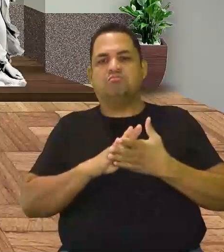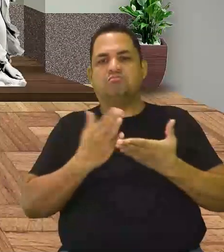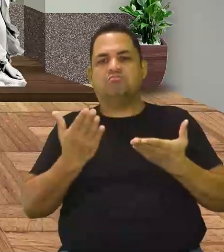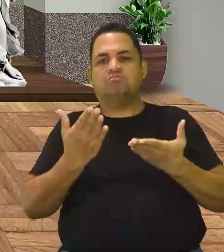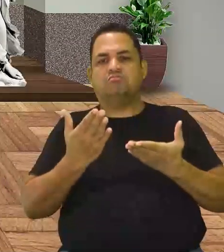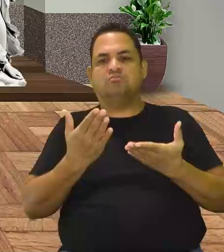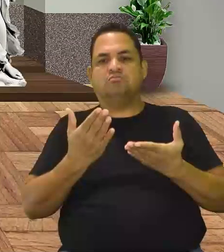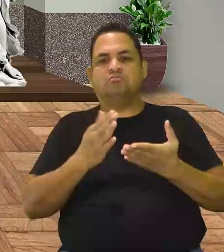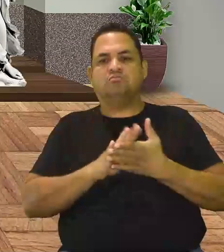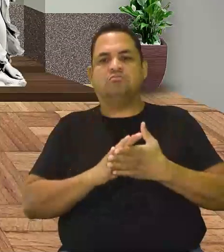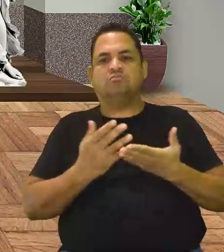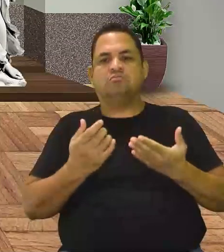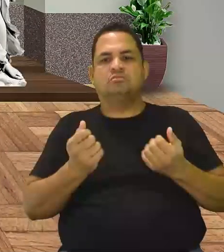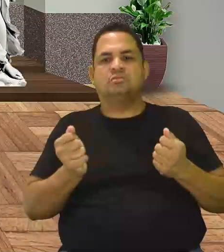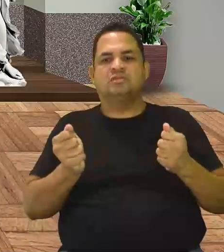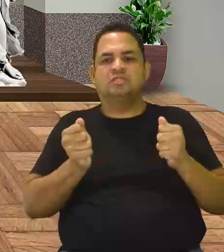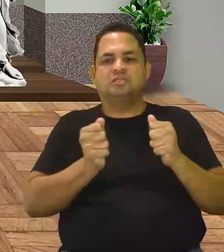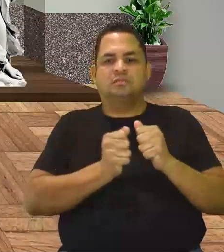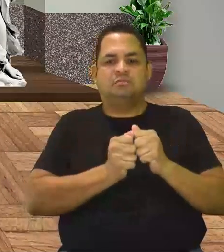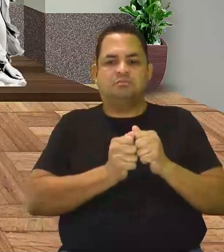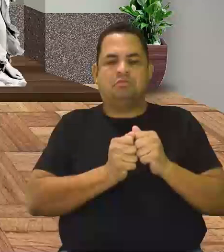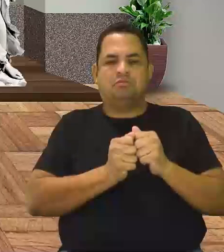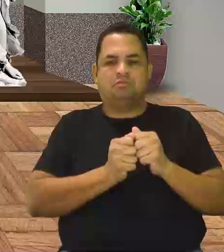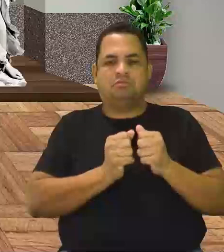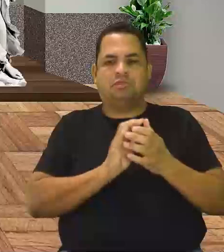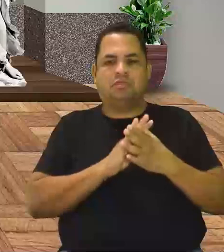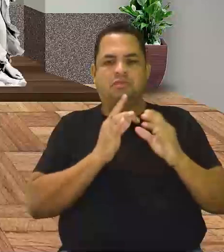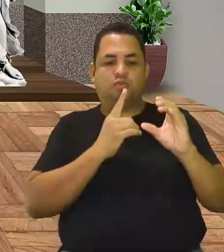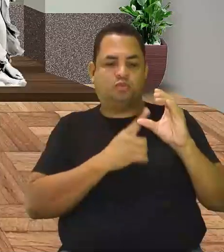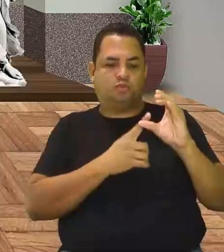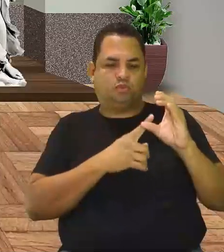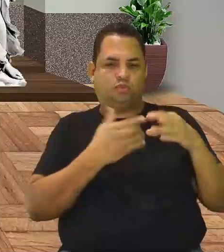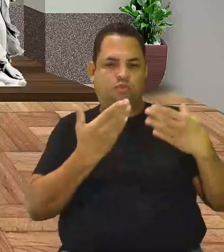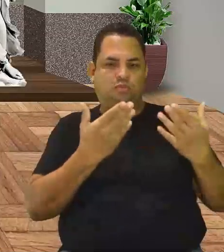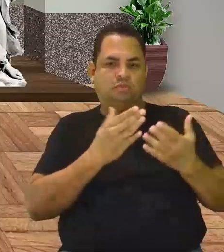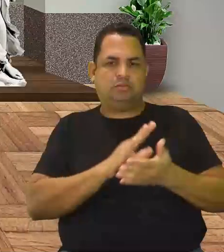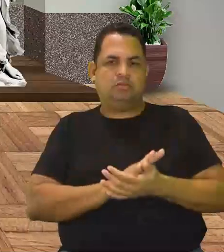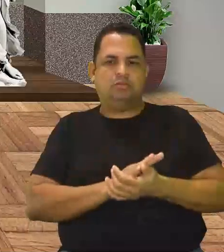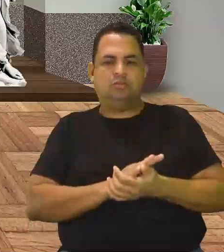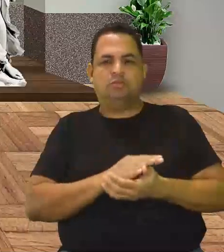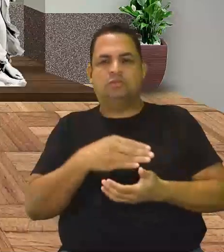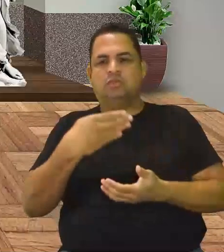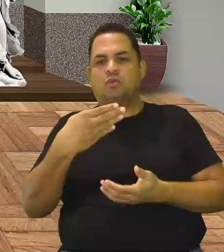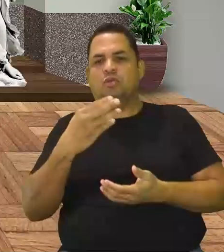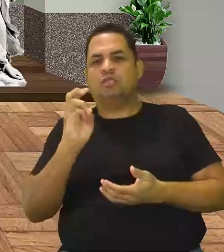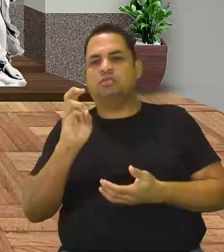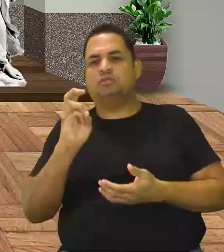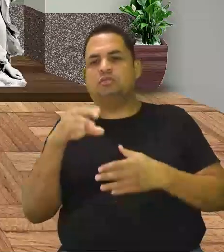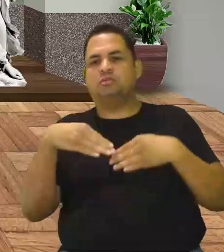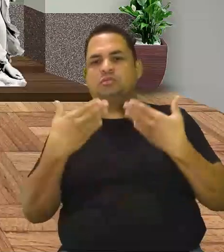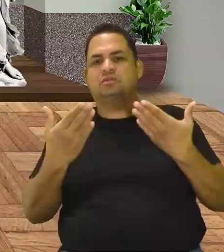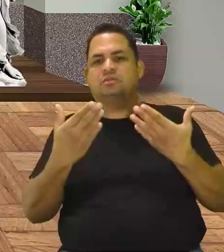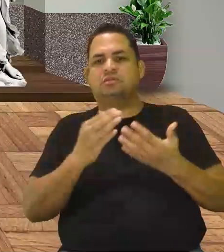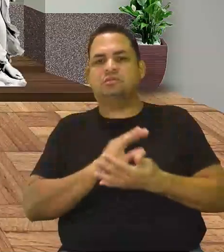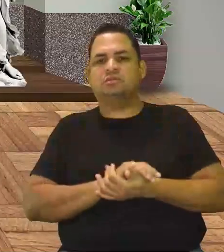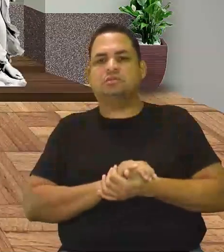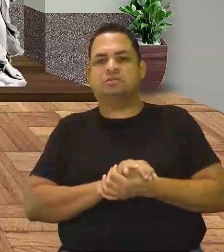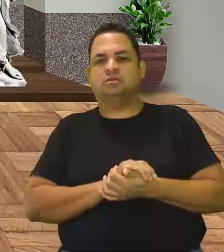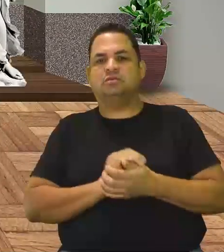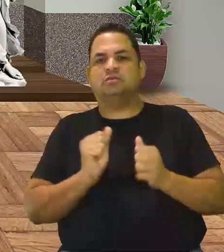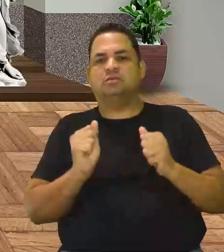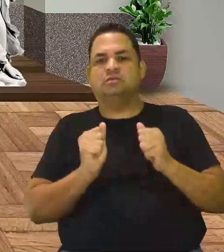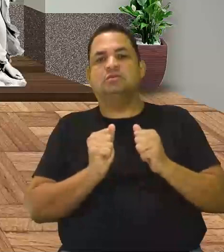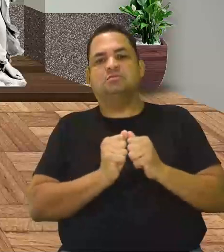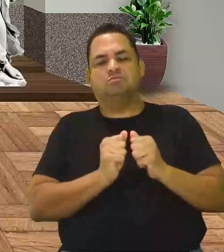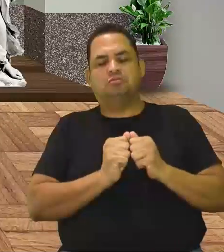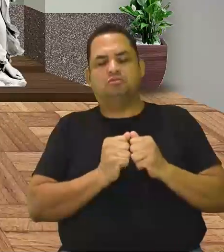está próximo demais dos comunistas. Porque Getúlio Vargas, em 45, vai tentar se aproximar, aí vai dizer: olha, Getúlio Vargas, você já está